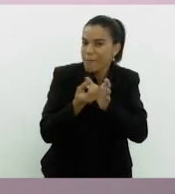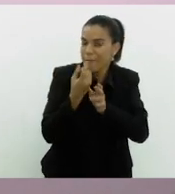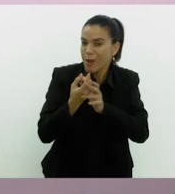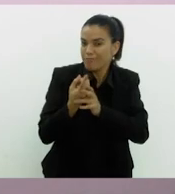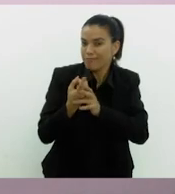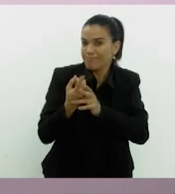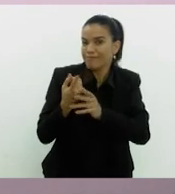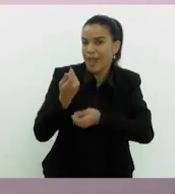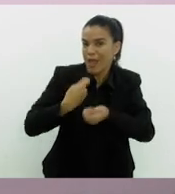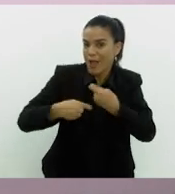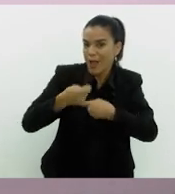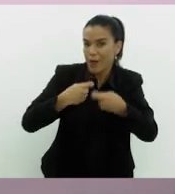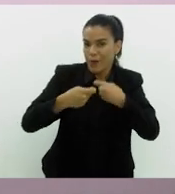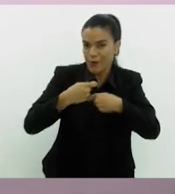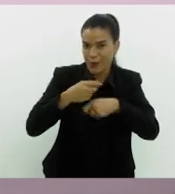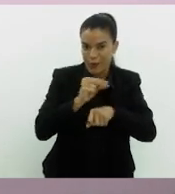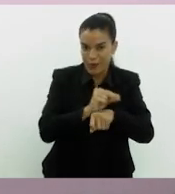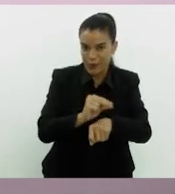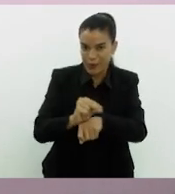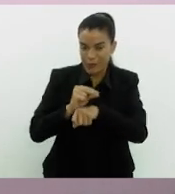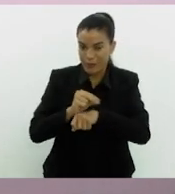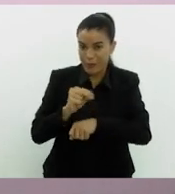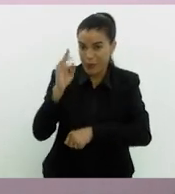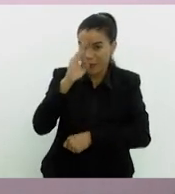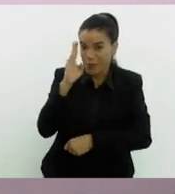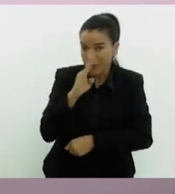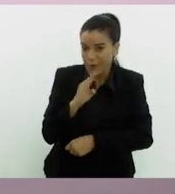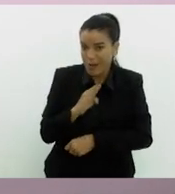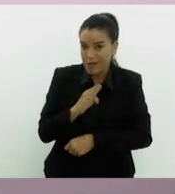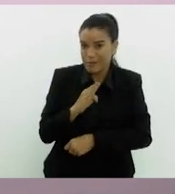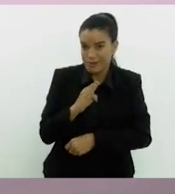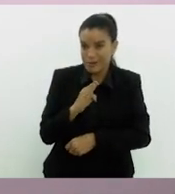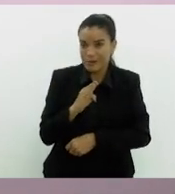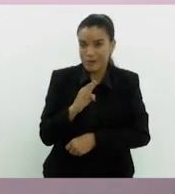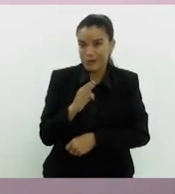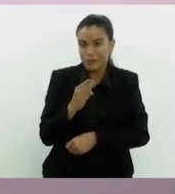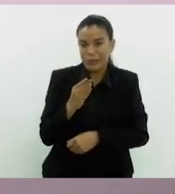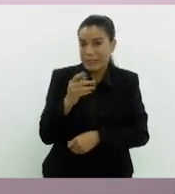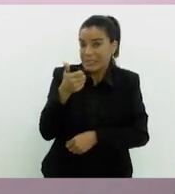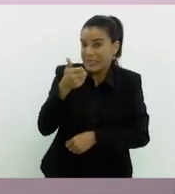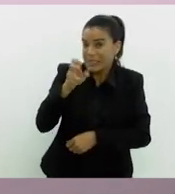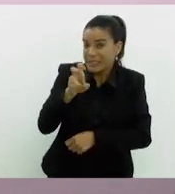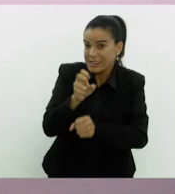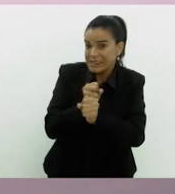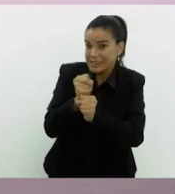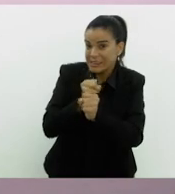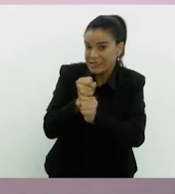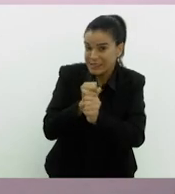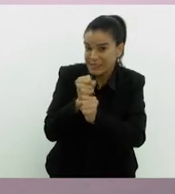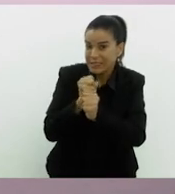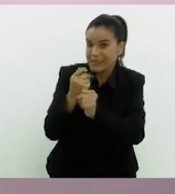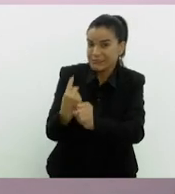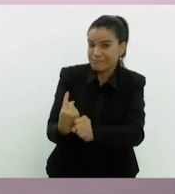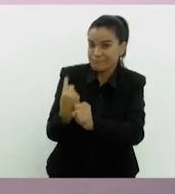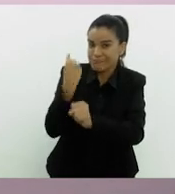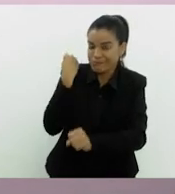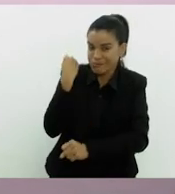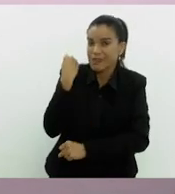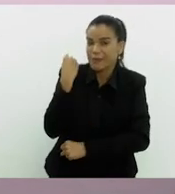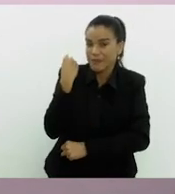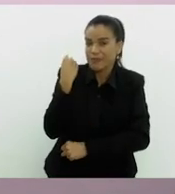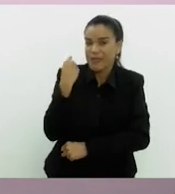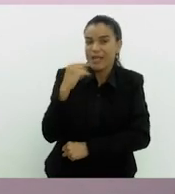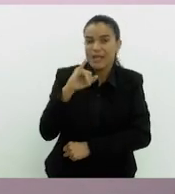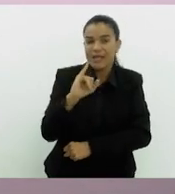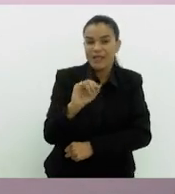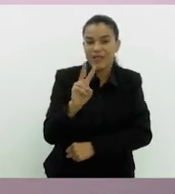do cuidado. No Brasil, esses dados, há 15 anos atrás, quando a INDET levantou,